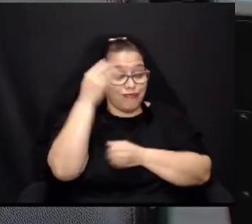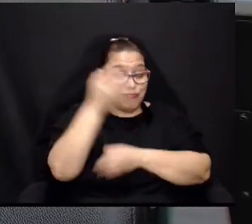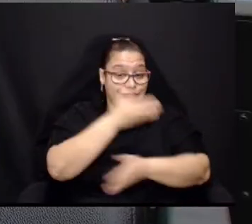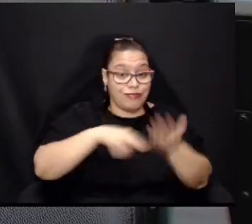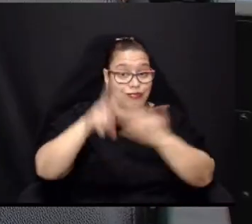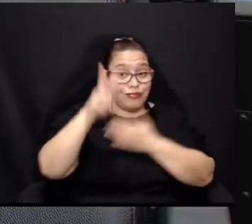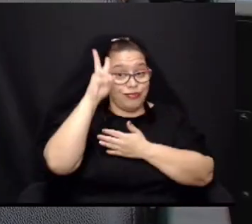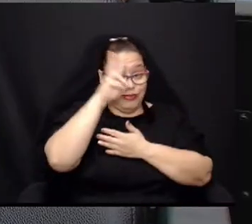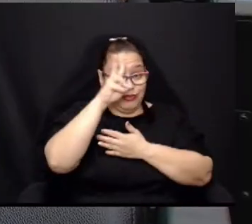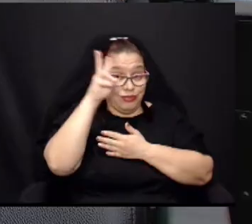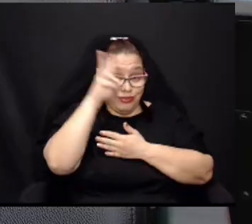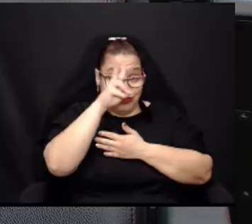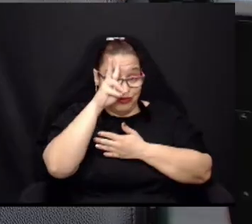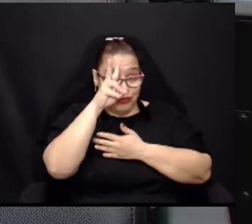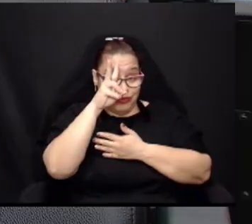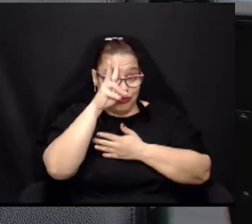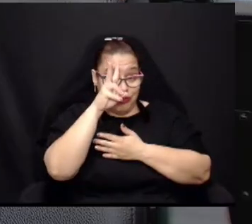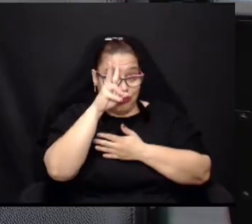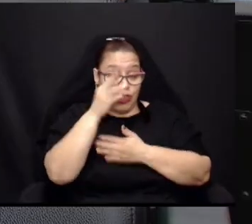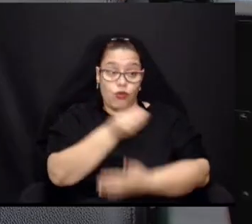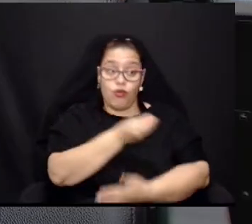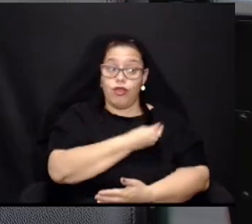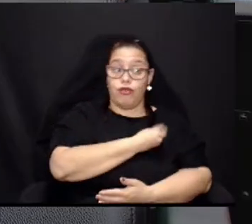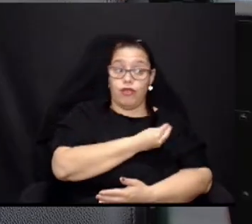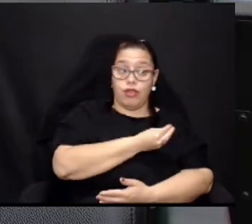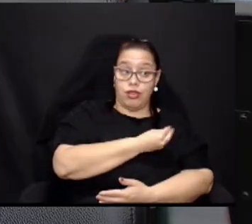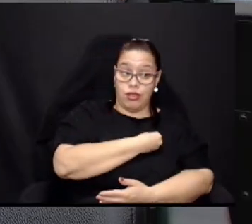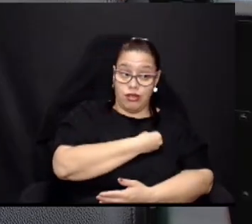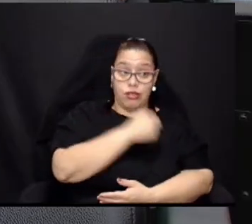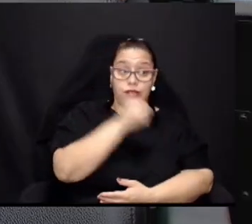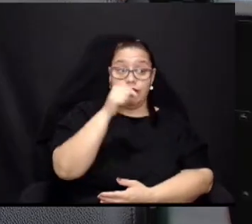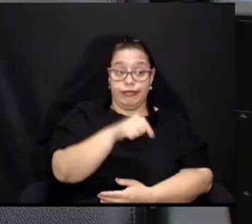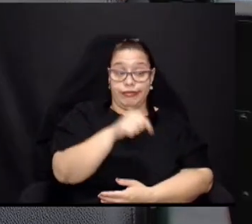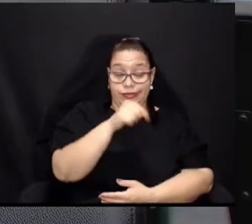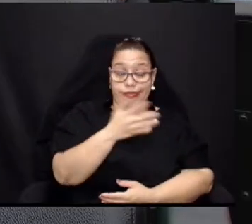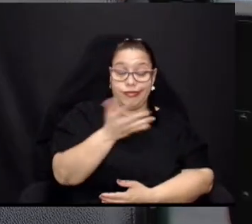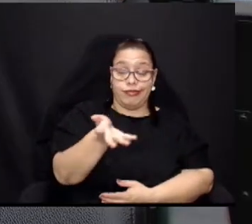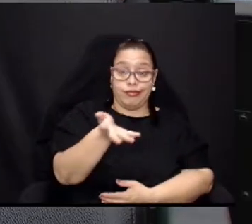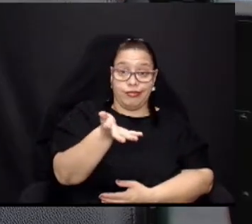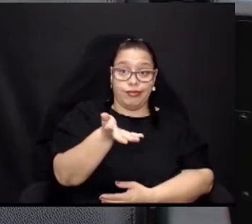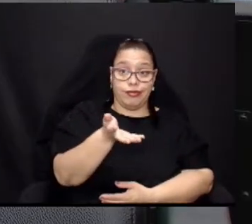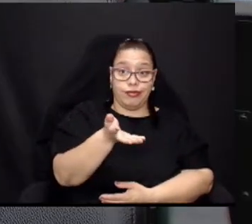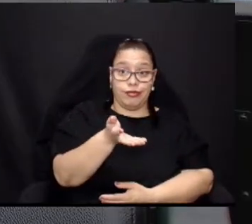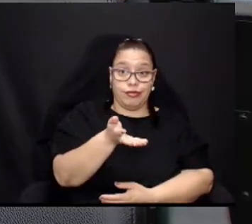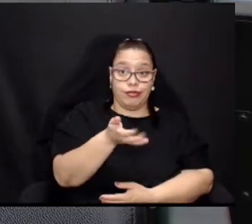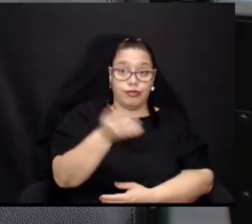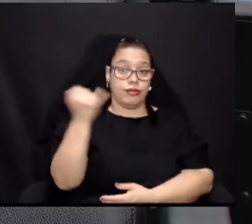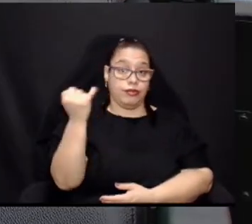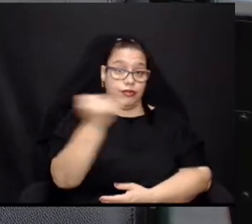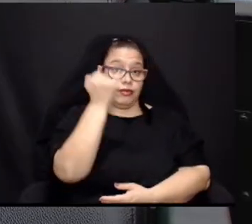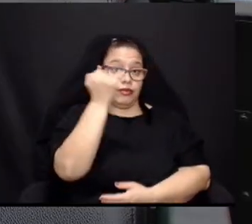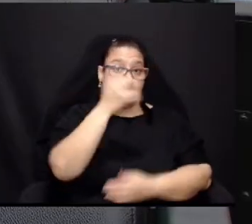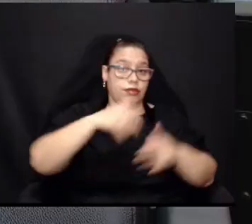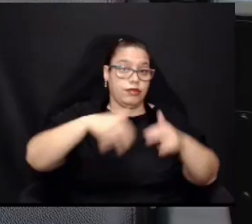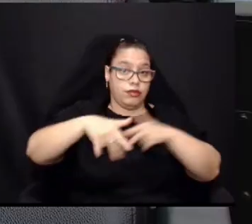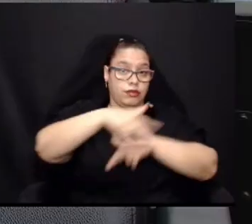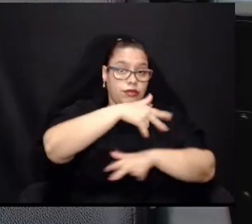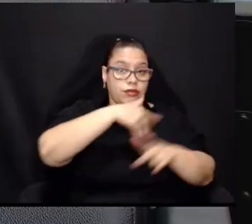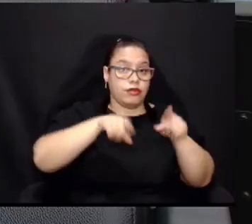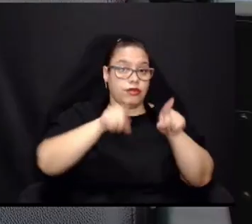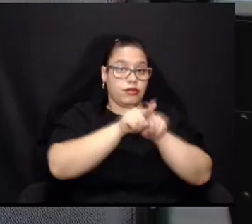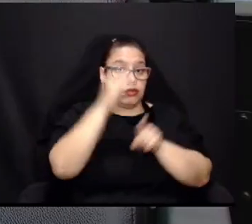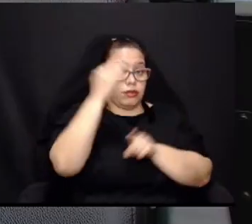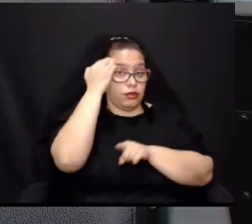comporta vivências, né? Aqui nesse ambiente. Então, a gente acha que é importante eles circularem para eles também entenderem. E é